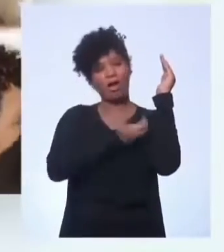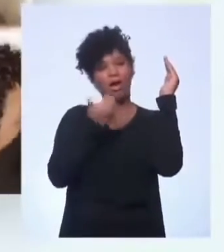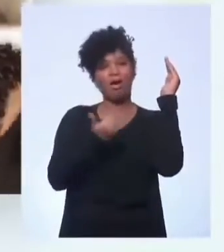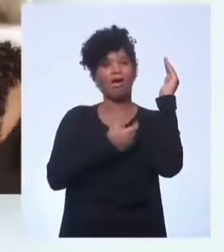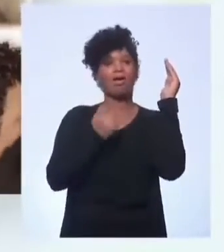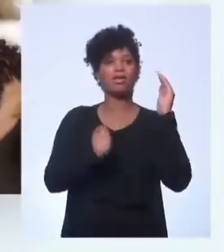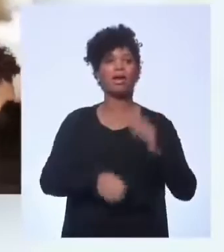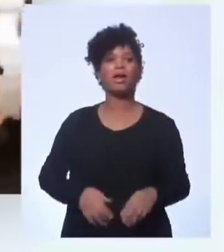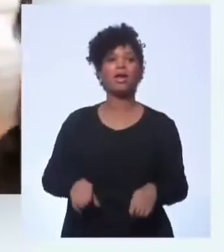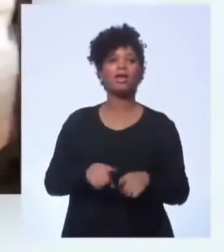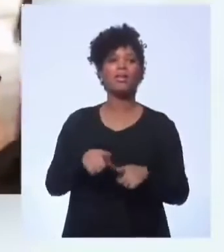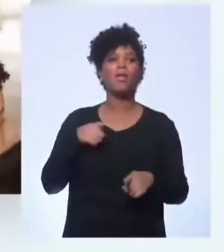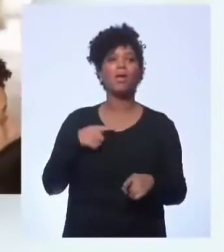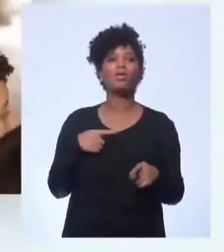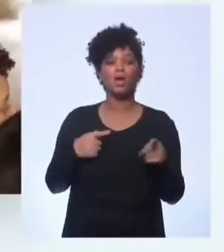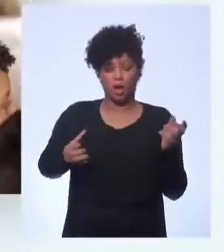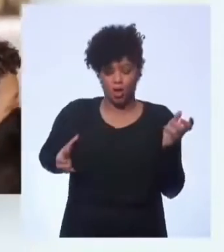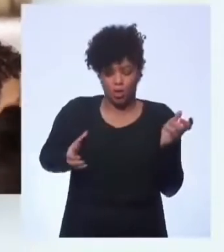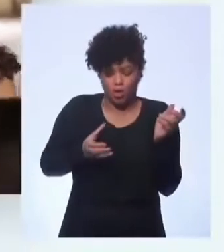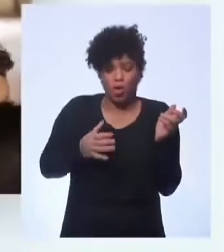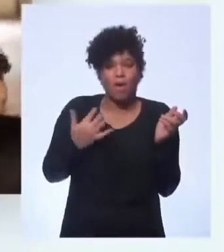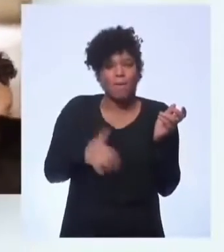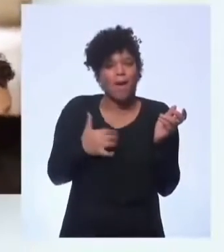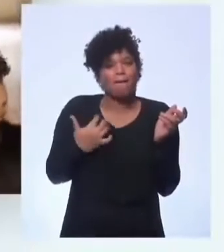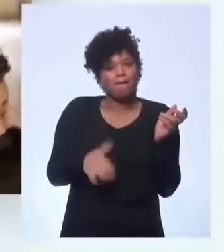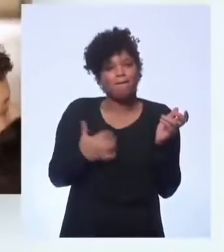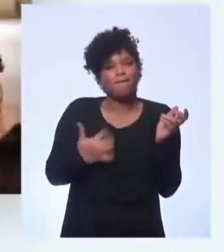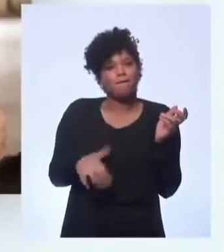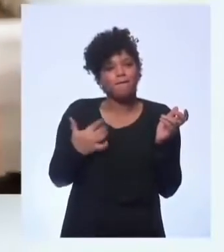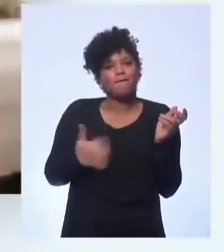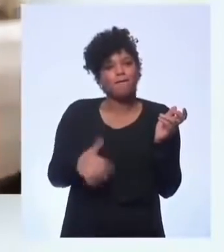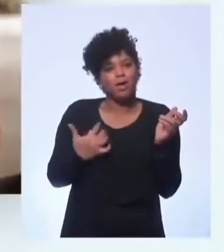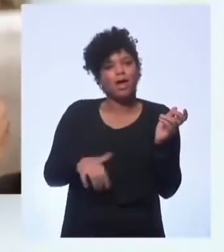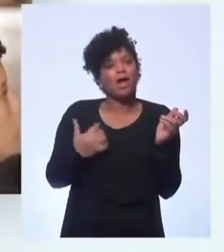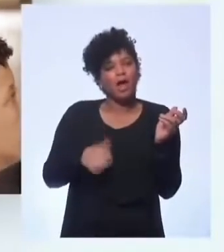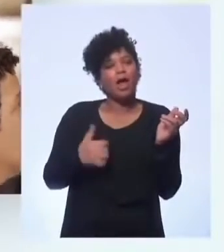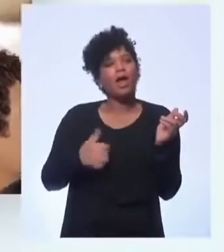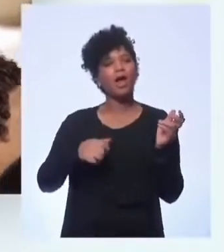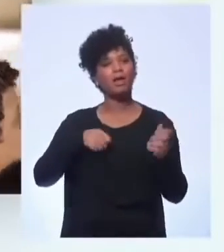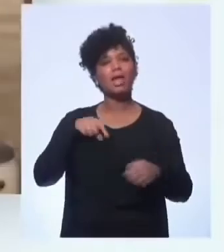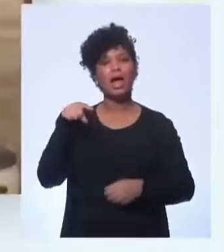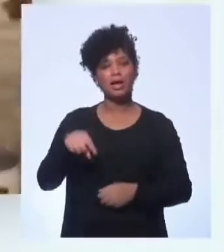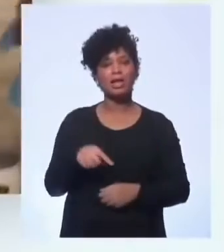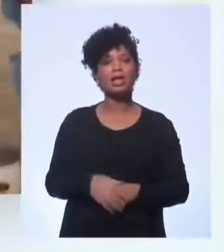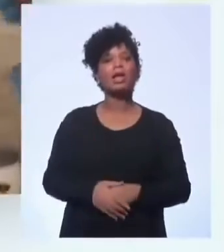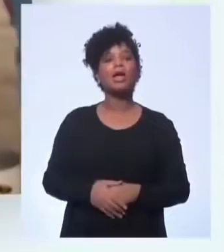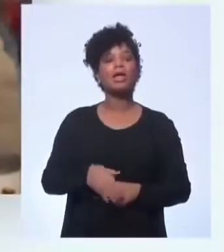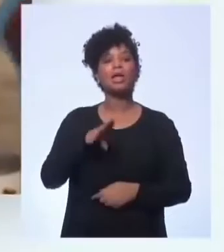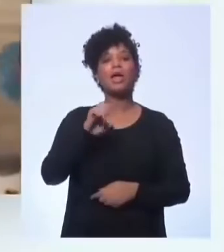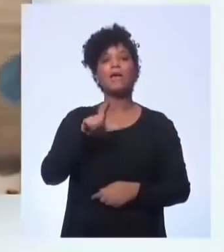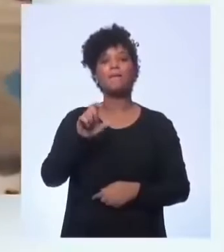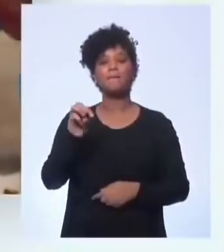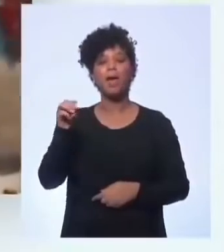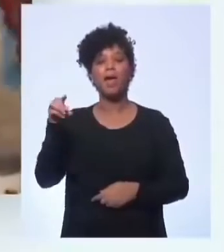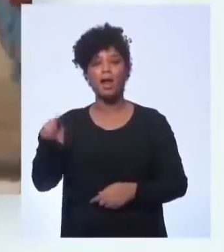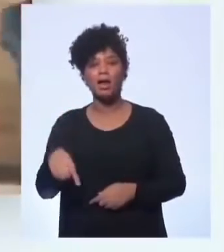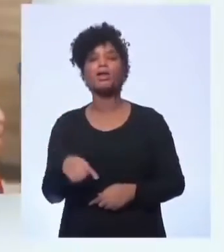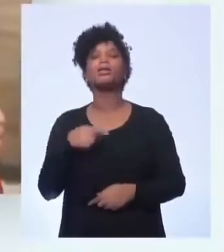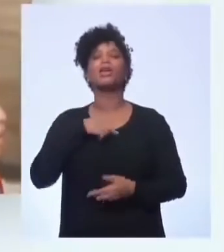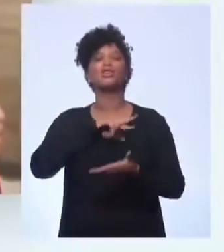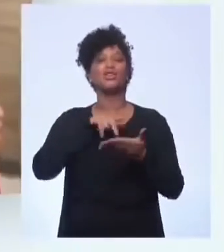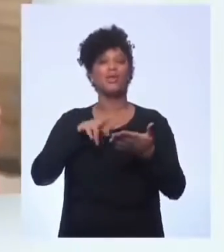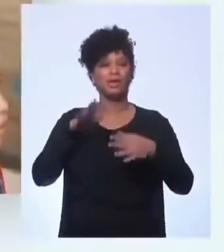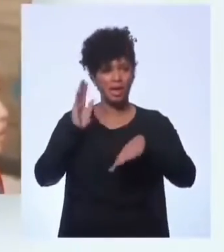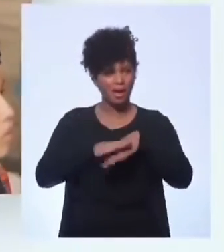a adesão do banjo artesanal, banjos feitos em Marapani, banjo feito em Curuçá. Aqui em Belém também tem muitos artesãos que fazem